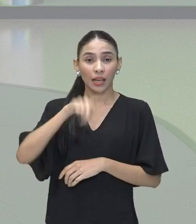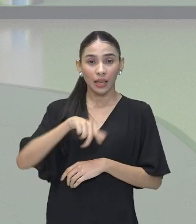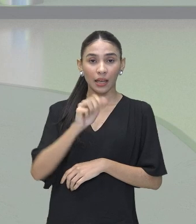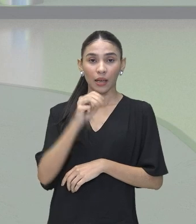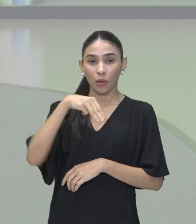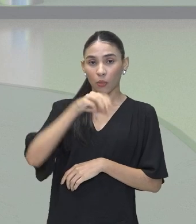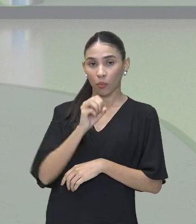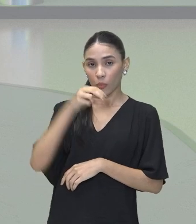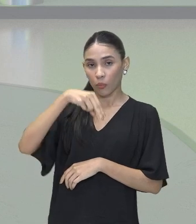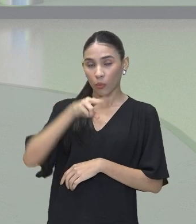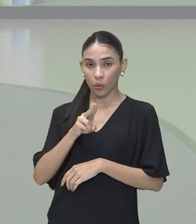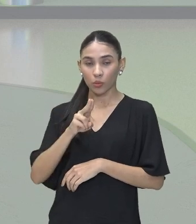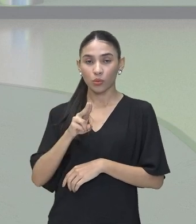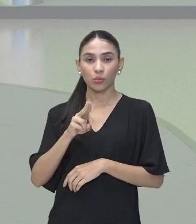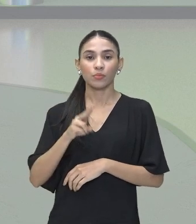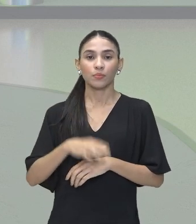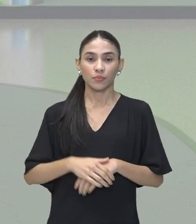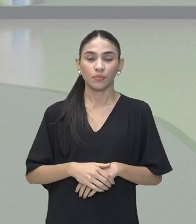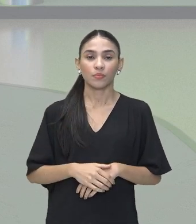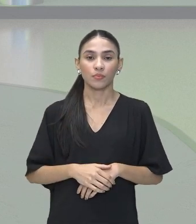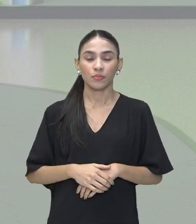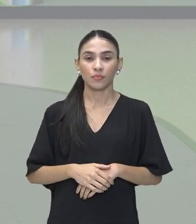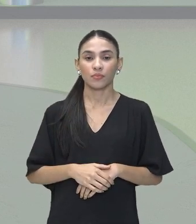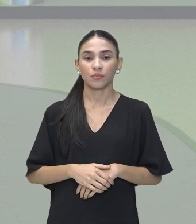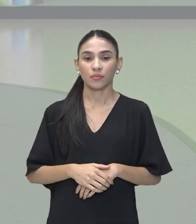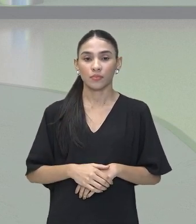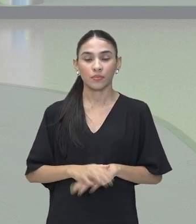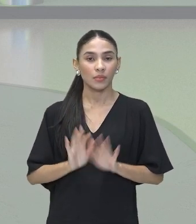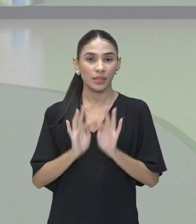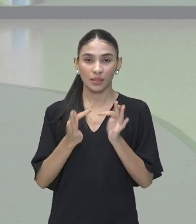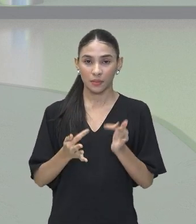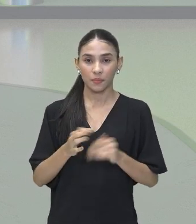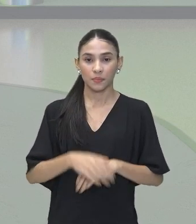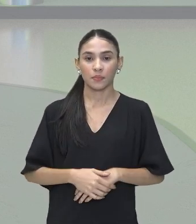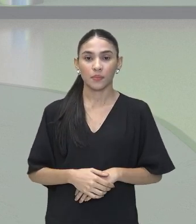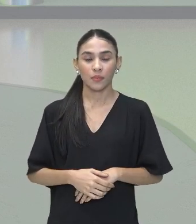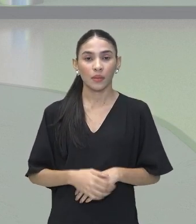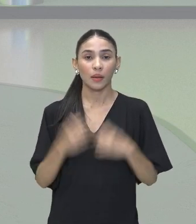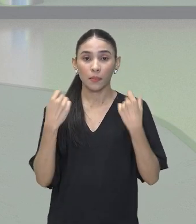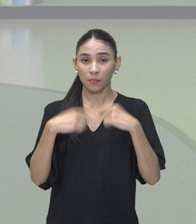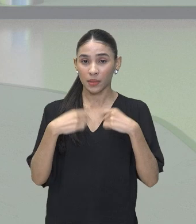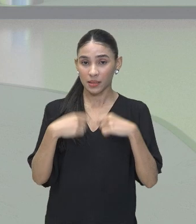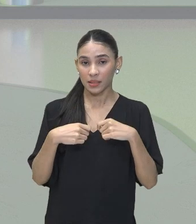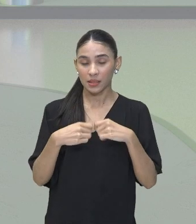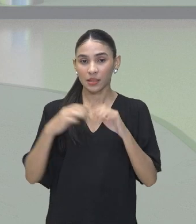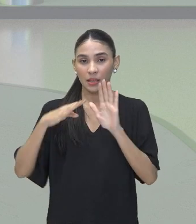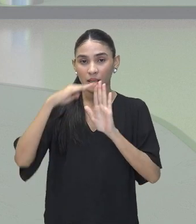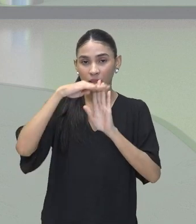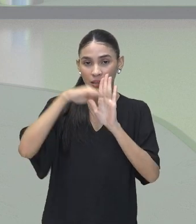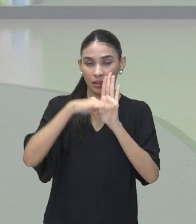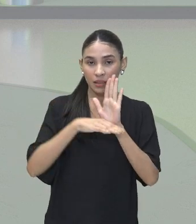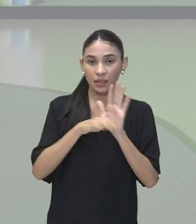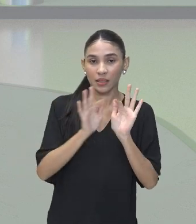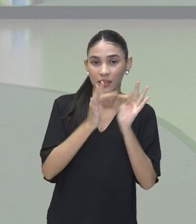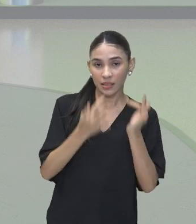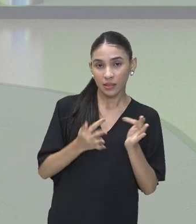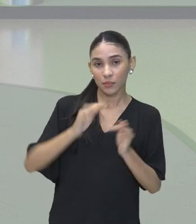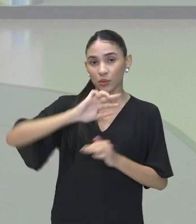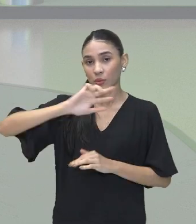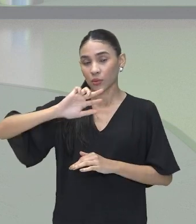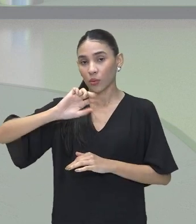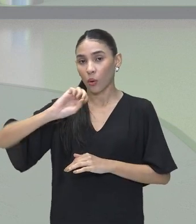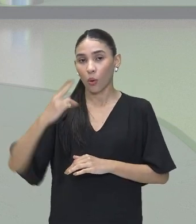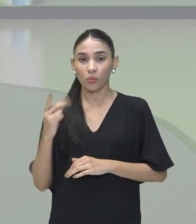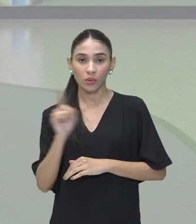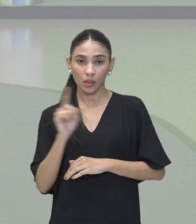aromática polinuclear com núcleos isolados. Bem simples. Precisa da classificação de saturada ou insaturada?